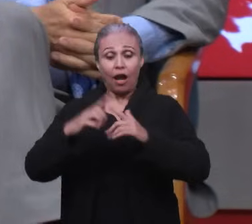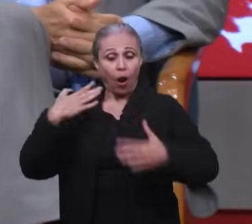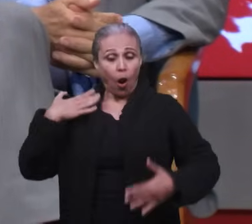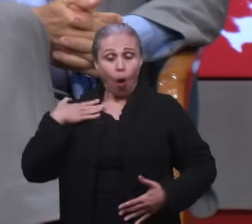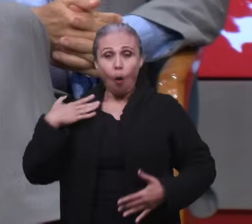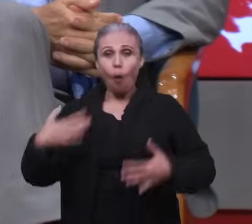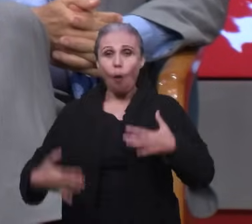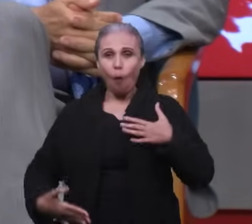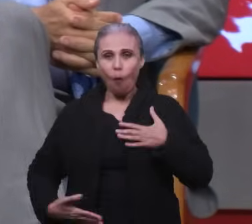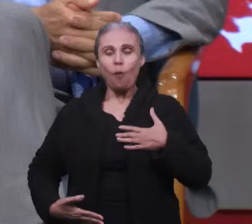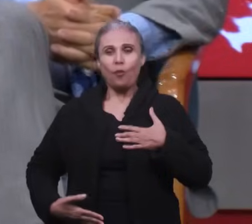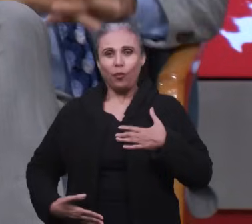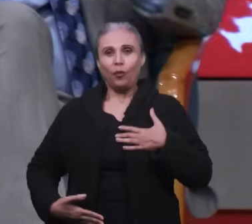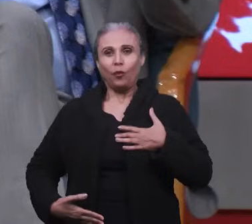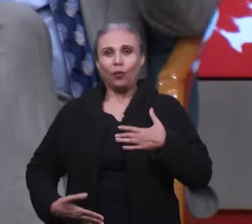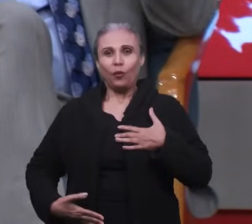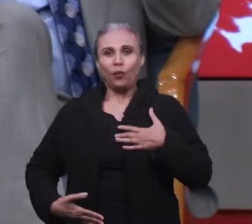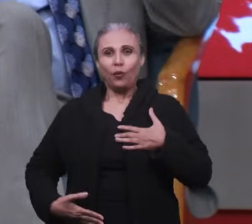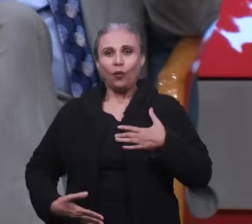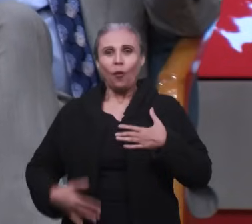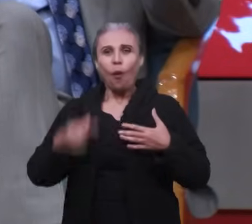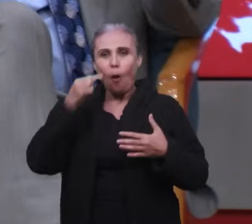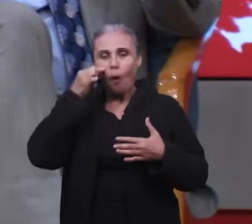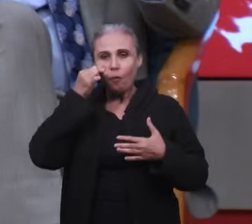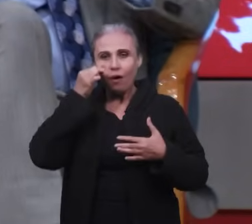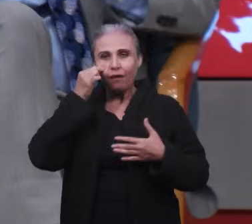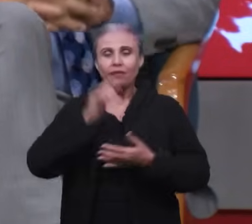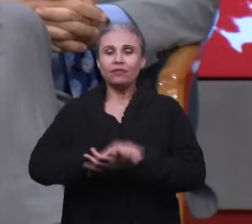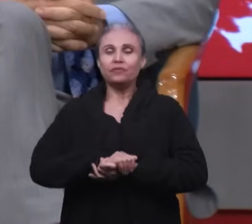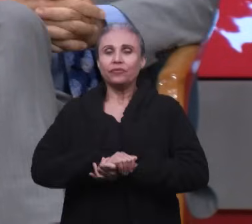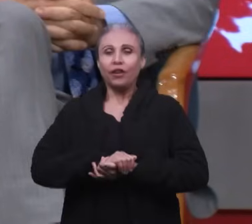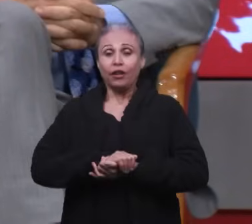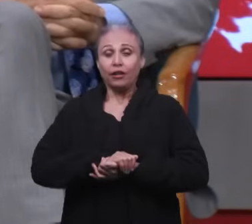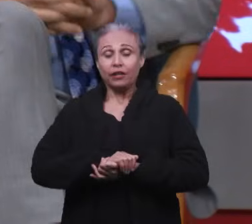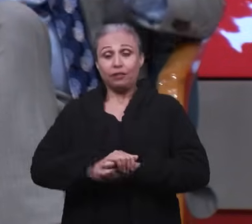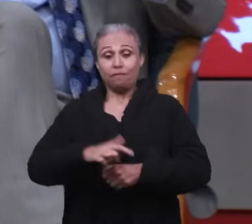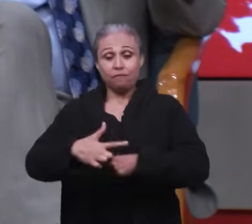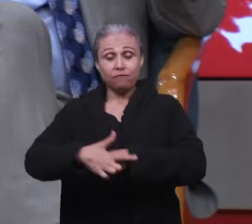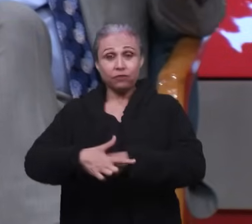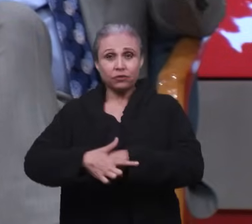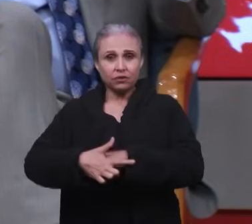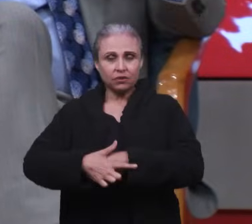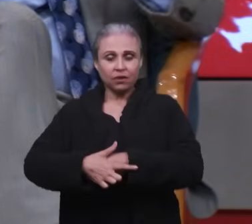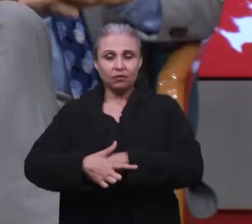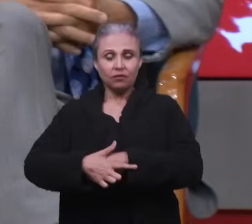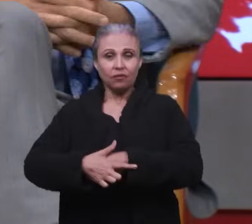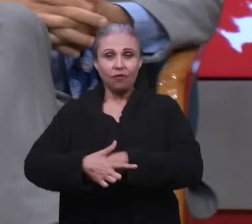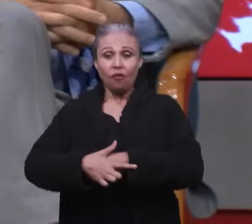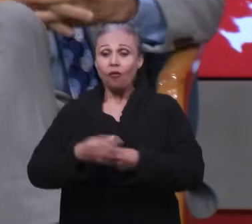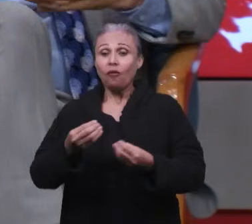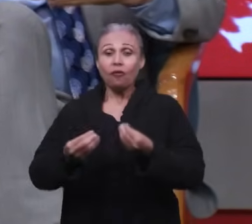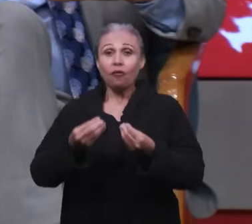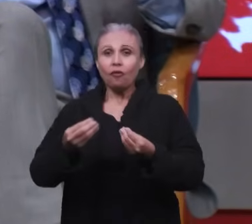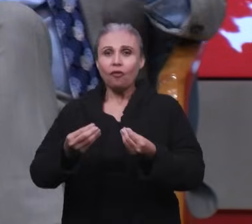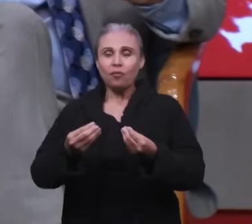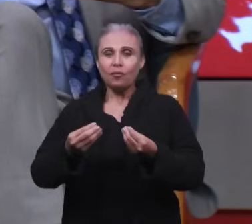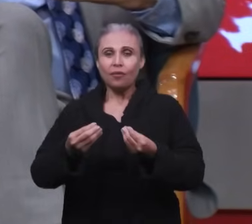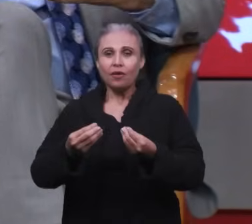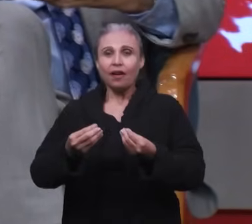humano. Então, o corpo humano, ele funciona na